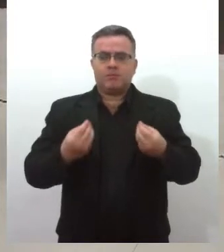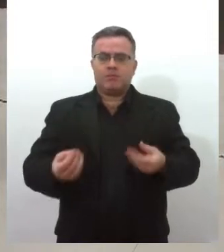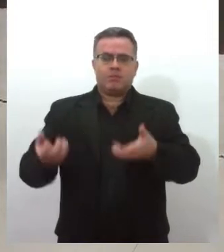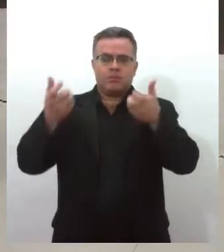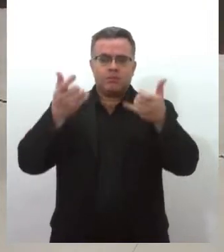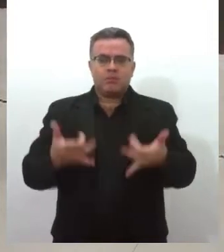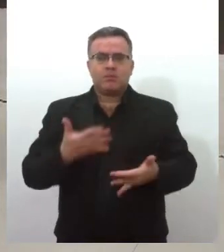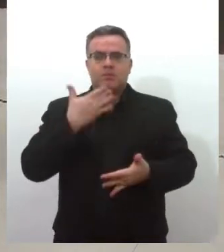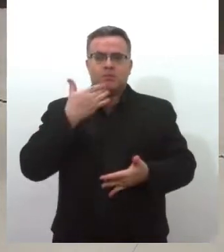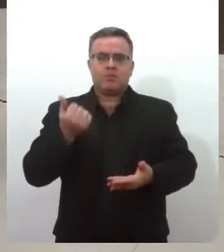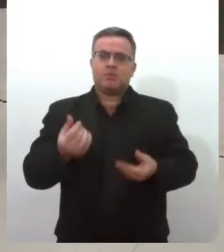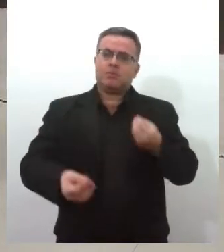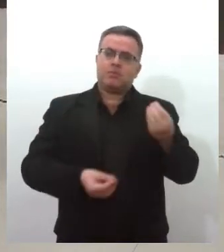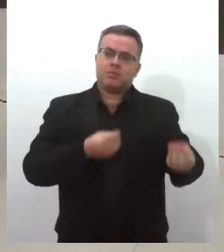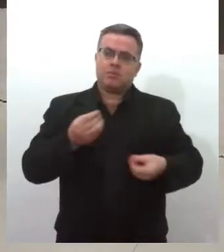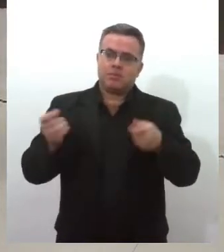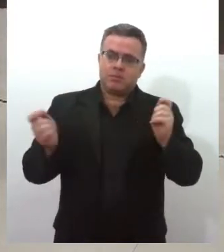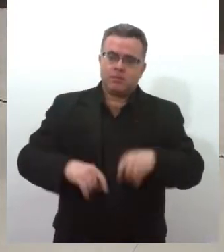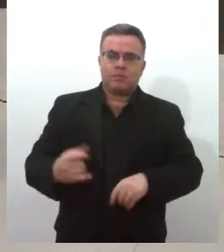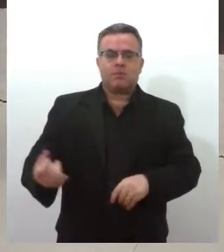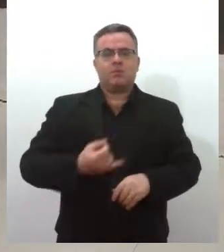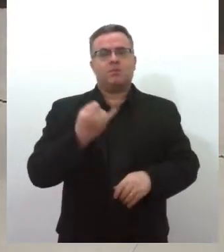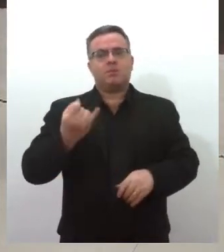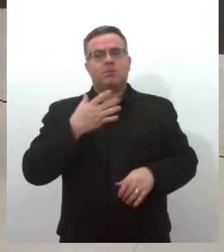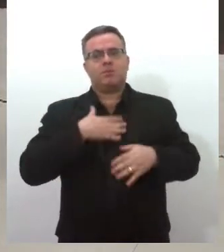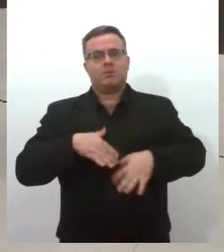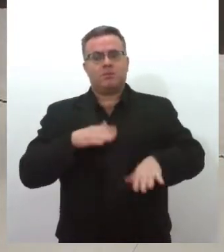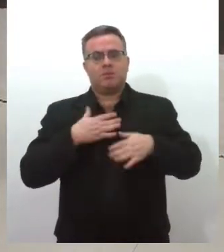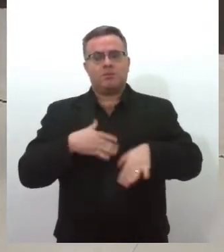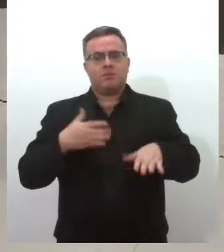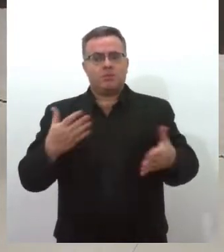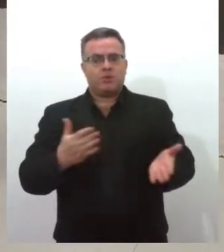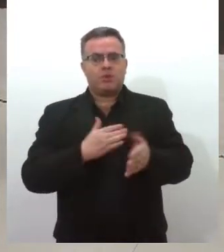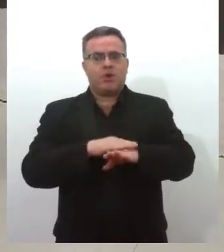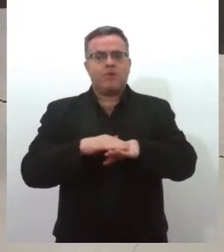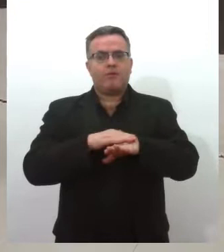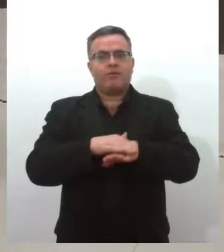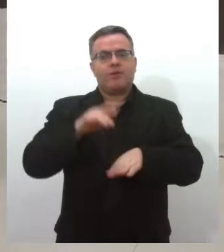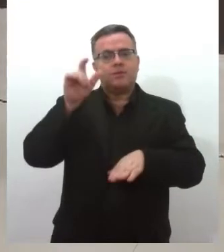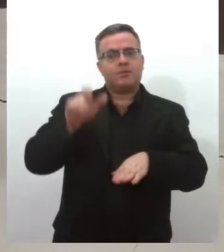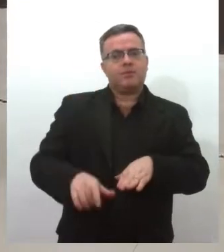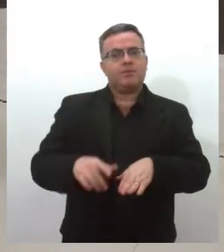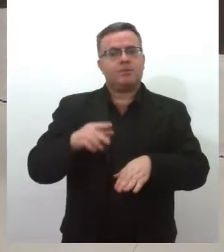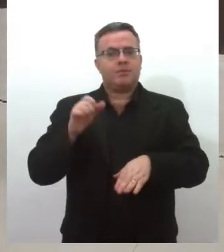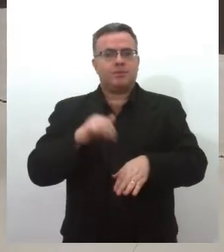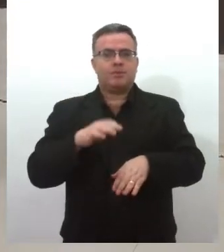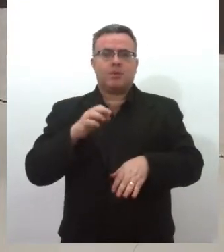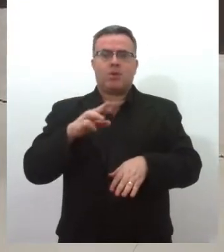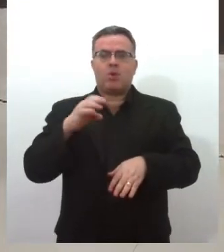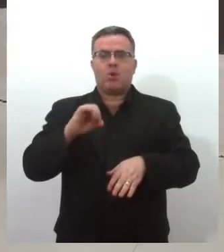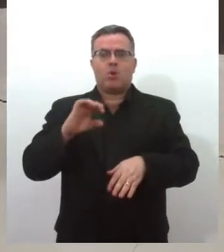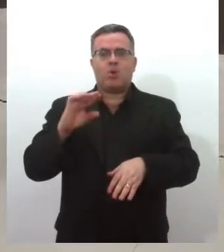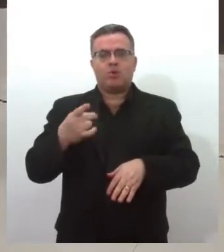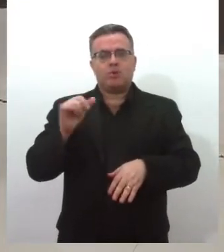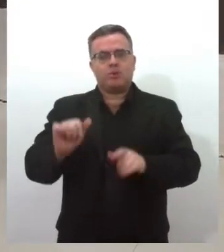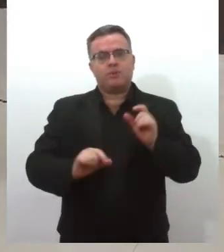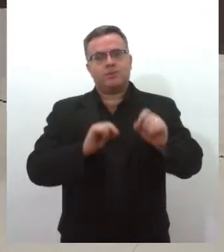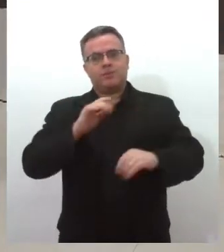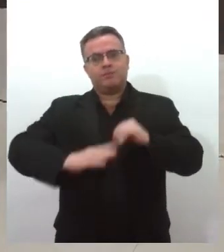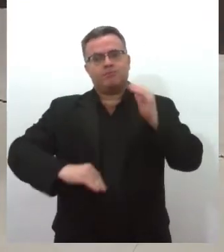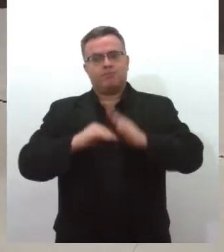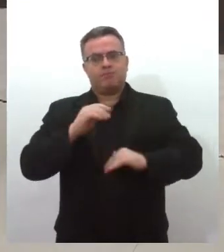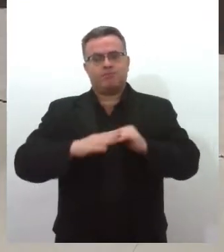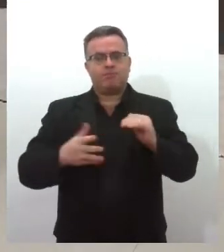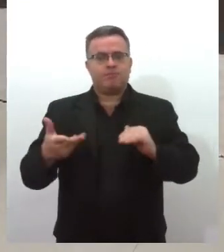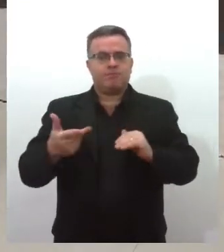esclarecer sobre os cuidados e a importância de uma boa noite de descanso, converso agora com a Moara Rocha, que é fisioterapeuta especializada em